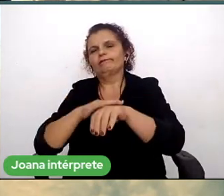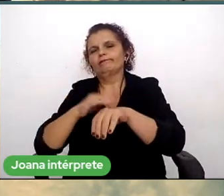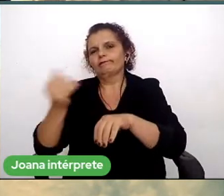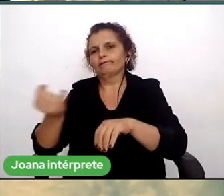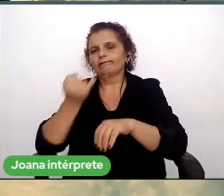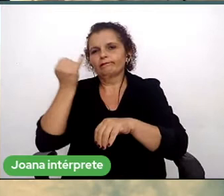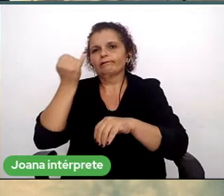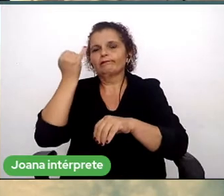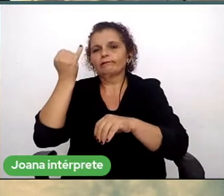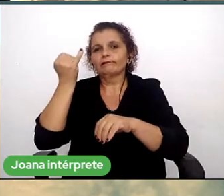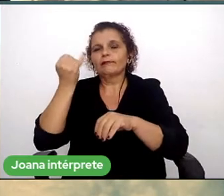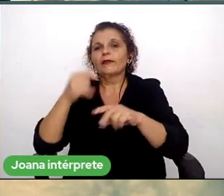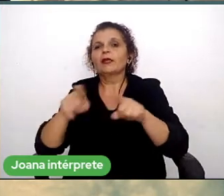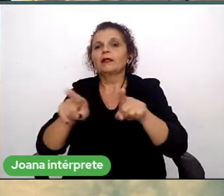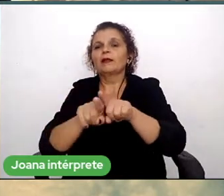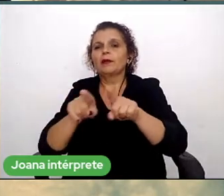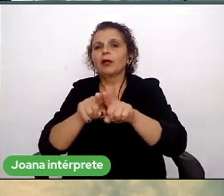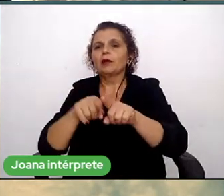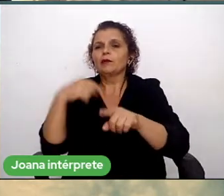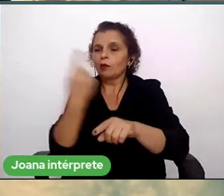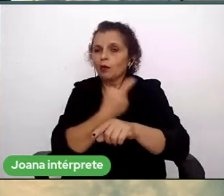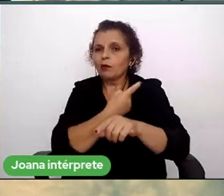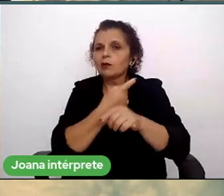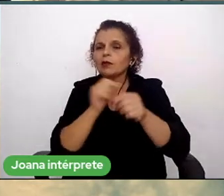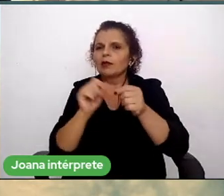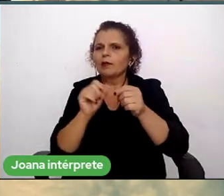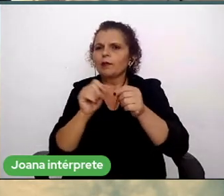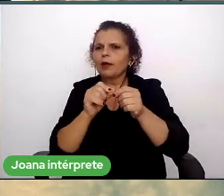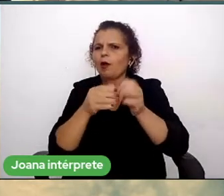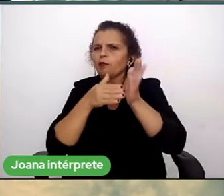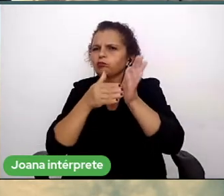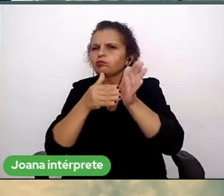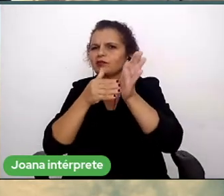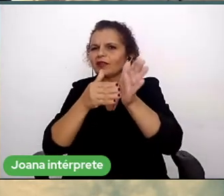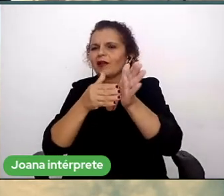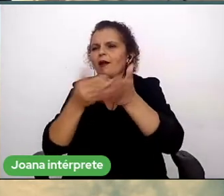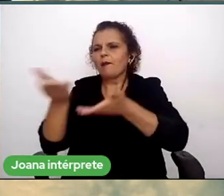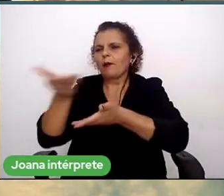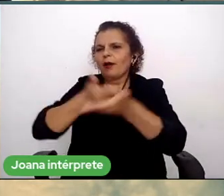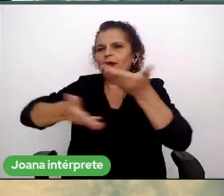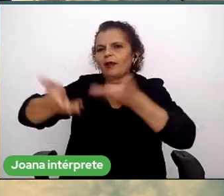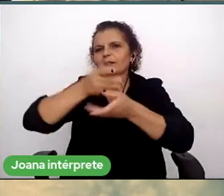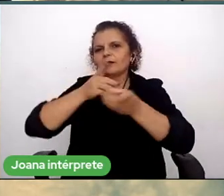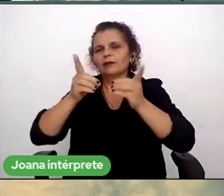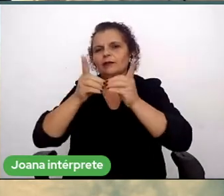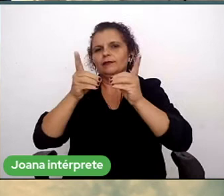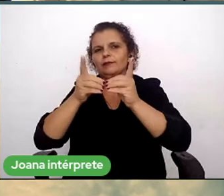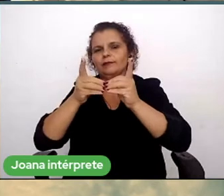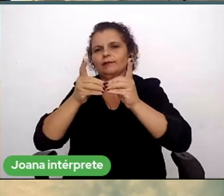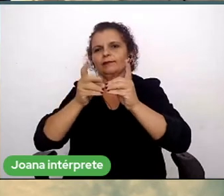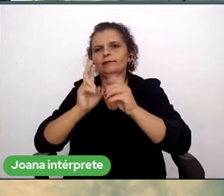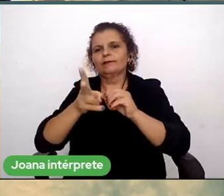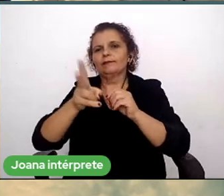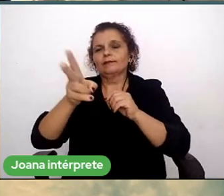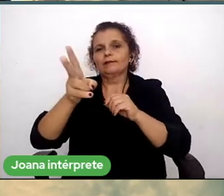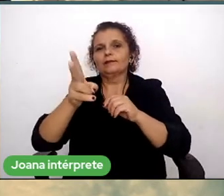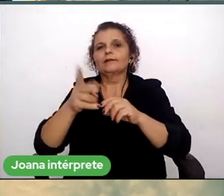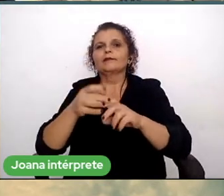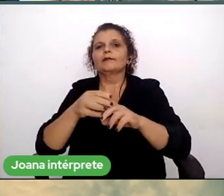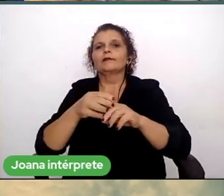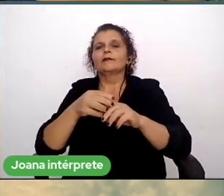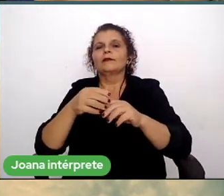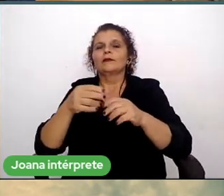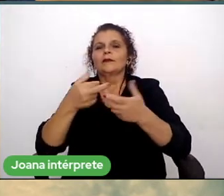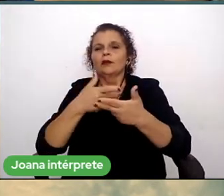e é uma forma da gente também criar uma antena a boa relação com as nossas plantas são um outro ponto bastante